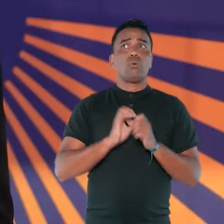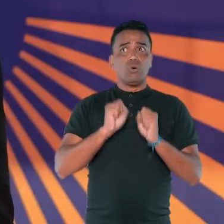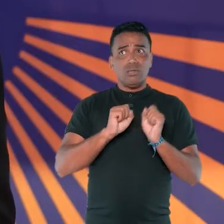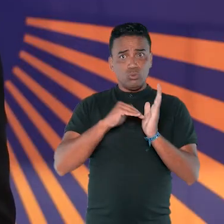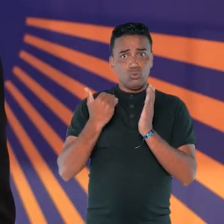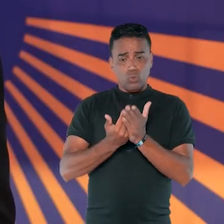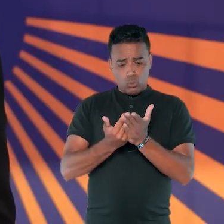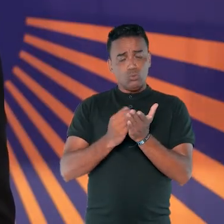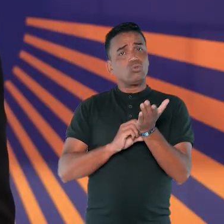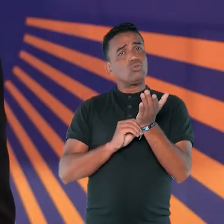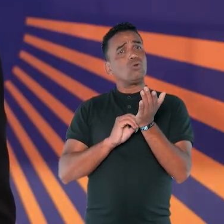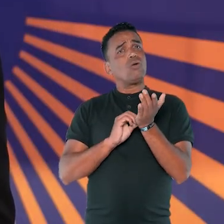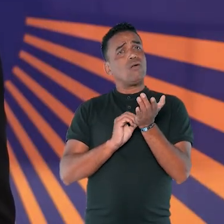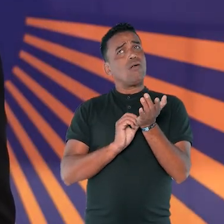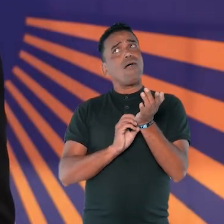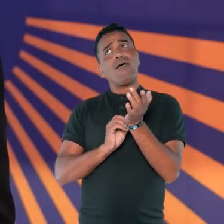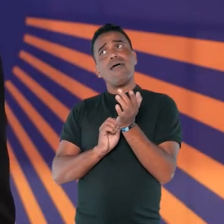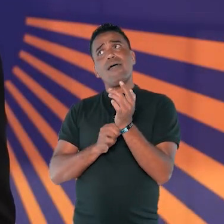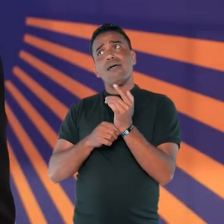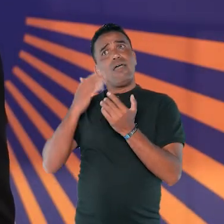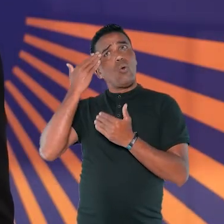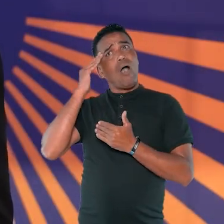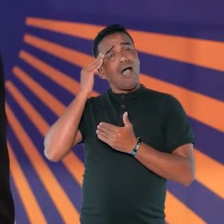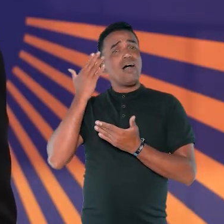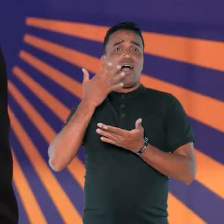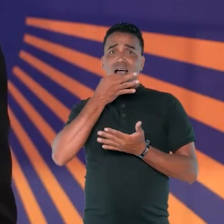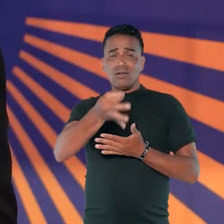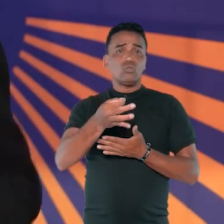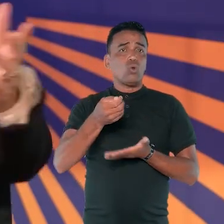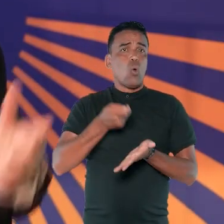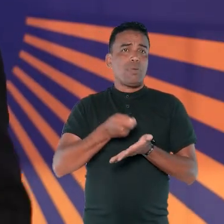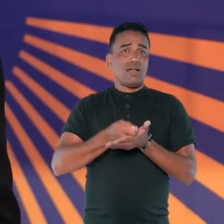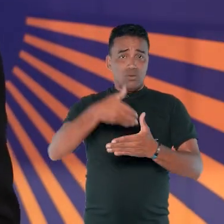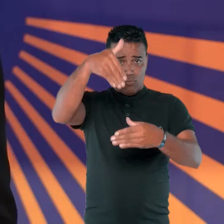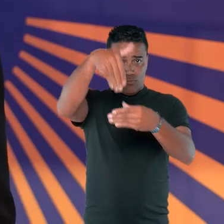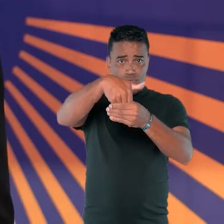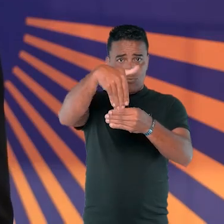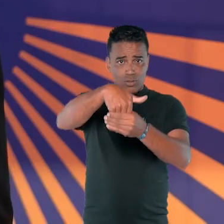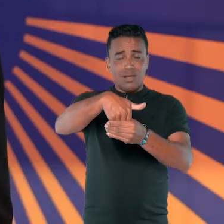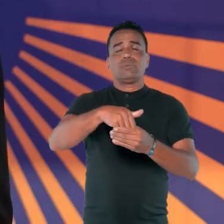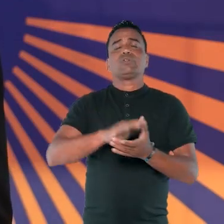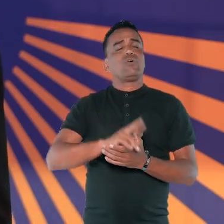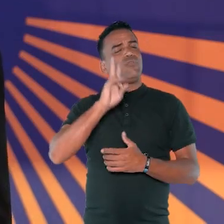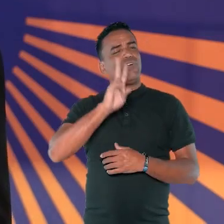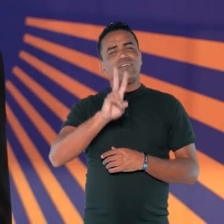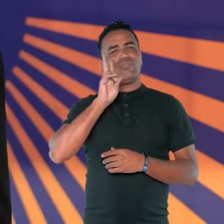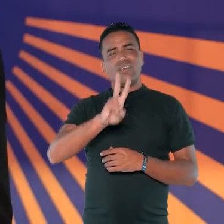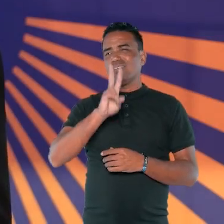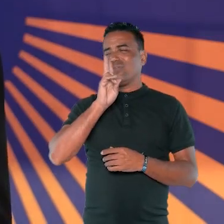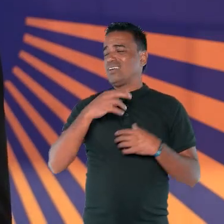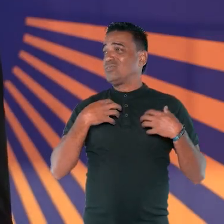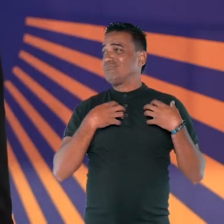acho, devemos, aliás, acho que é um dever mesmo, quando votamos, e fico vendo, né, tanto desânimo